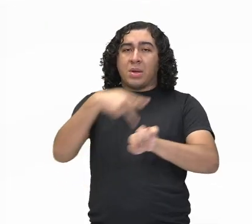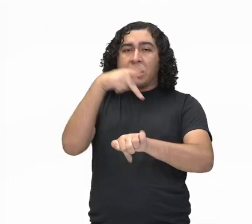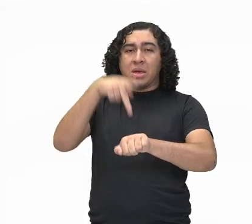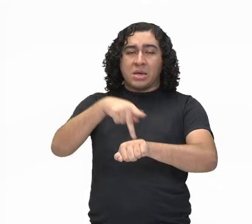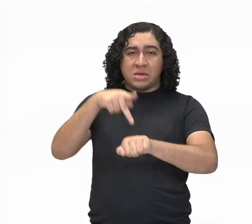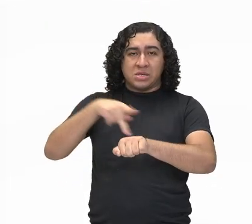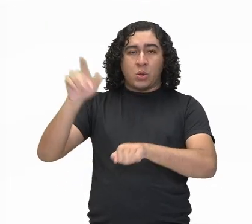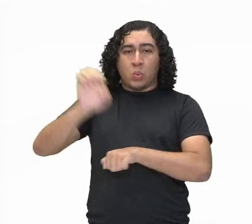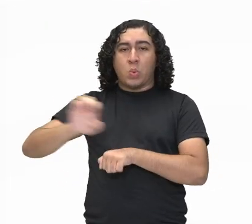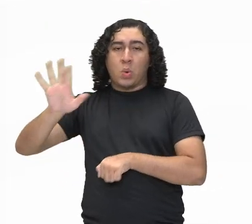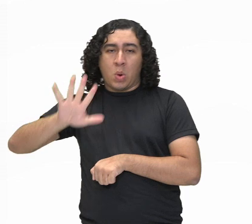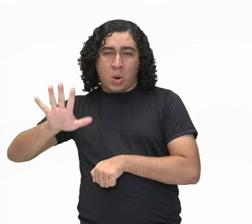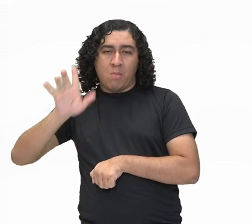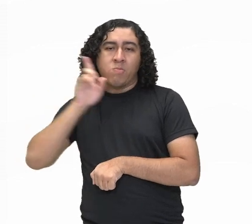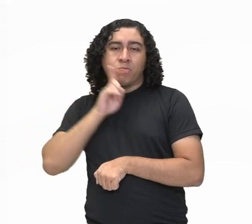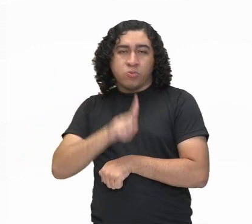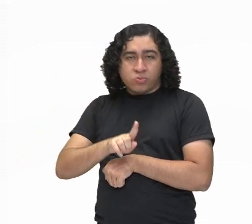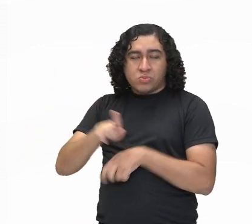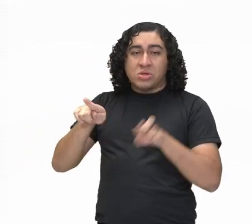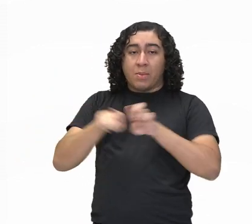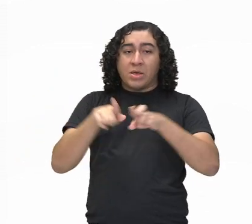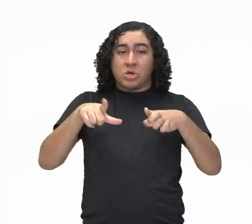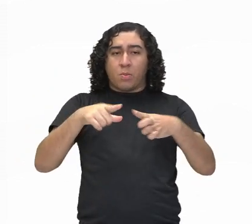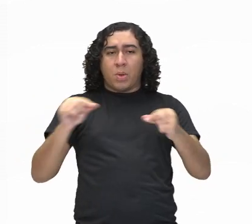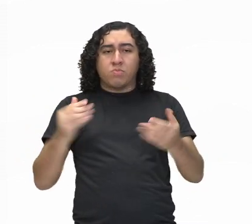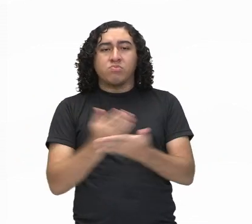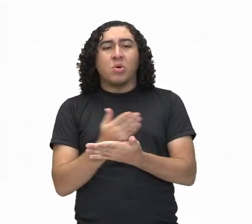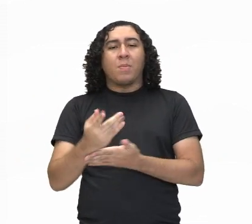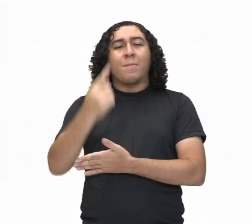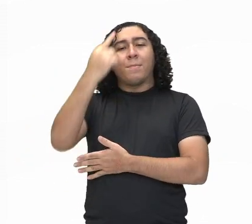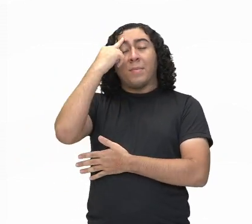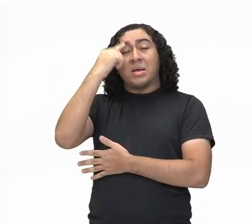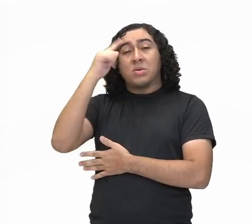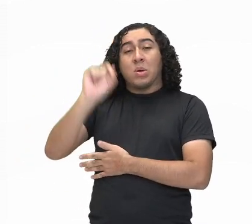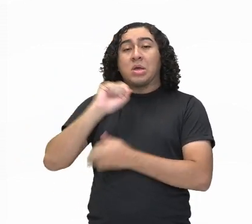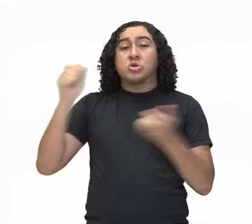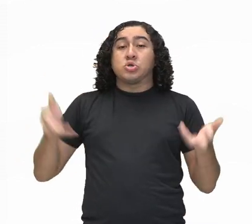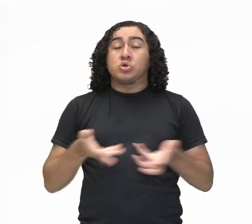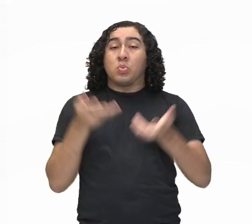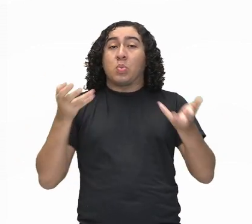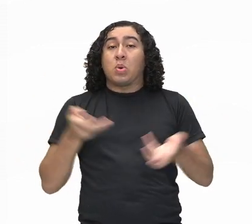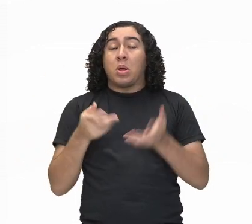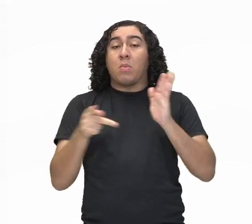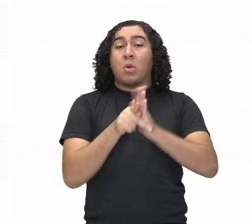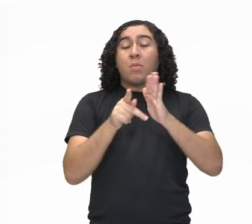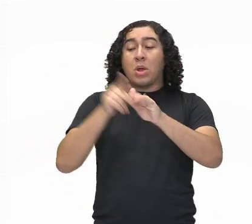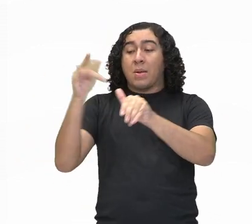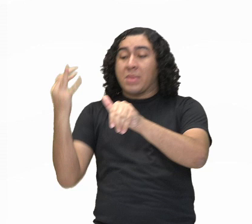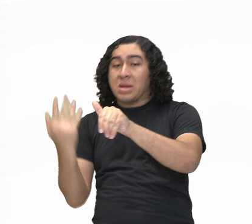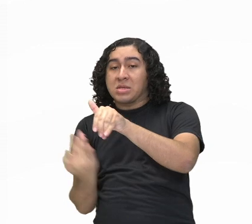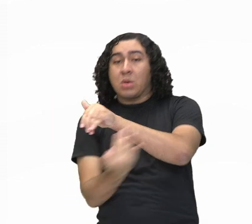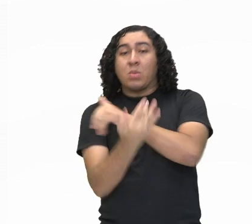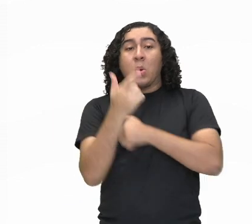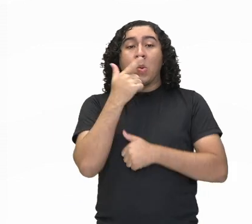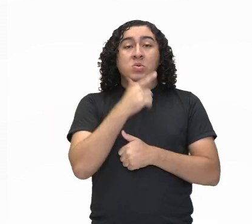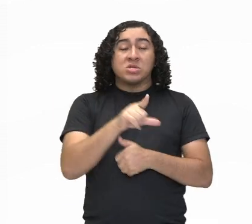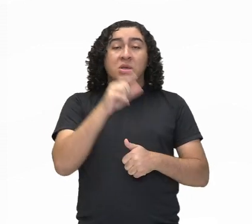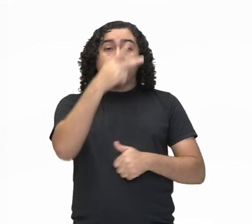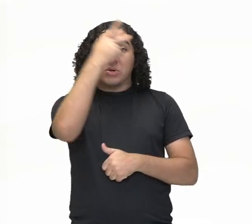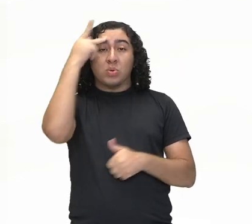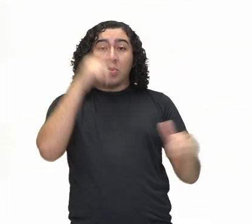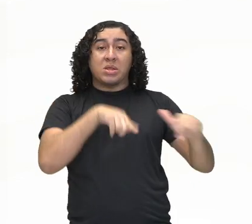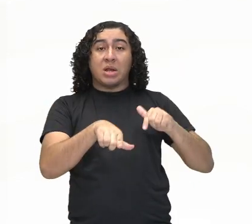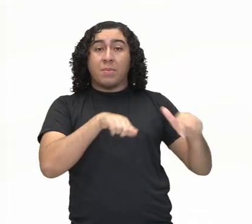e o Japão, durante um tempo, né, estimularam aí a imigração para conseguir mão de obra, né? E essa